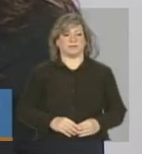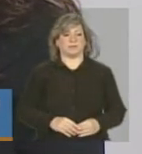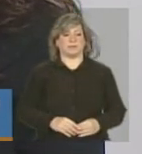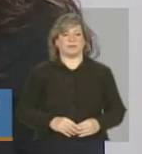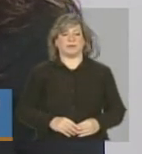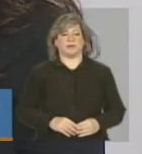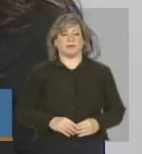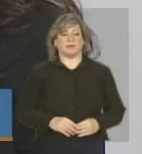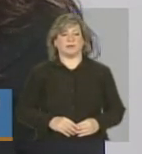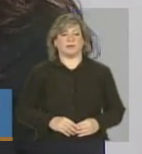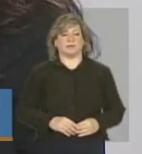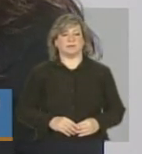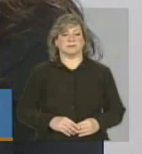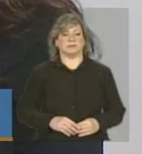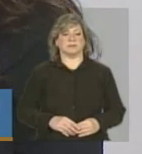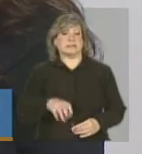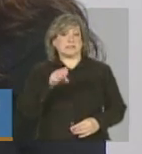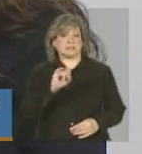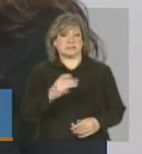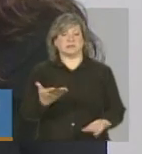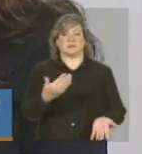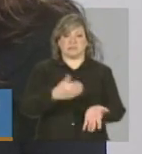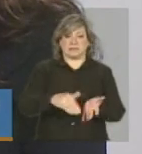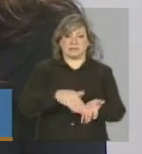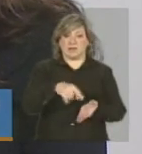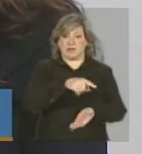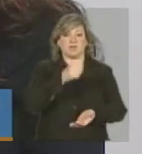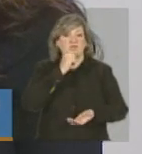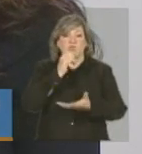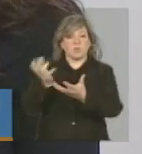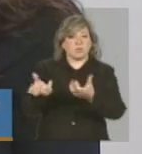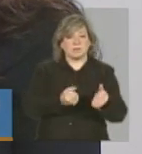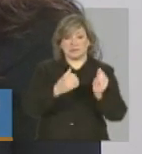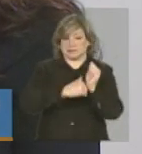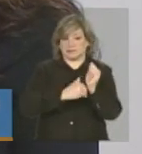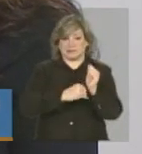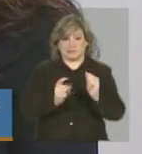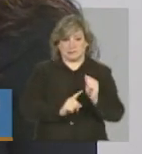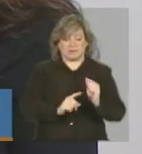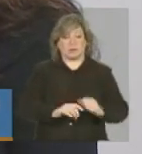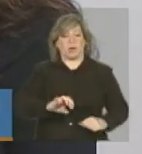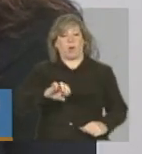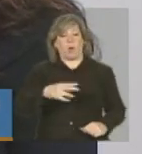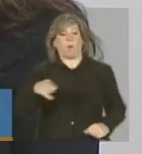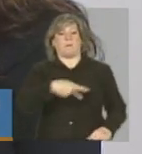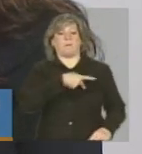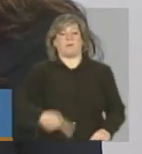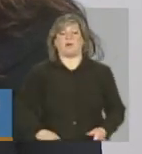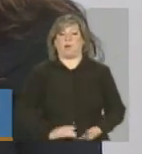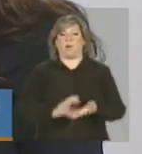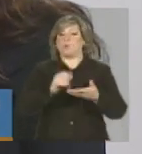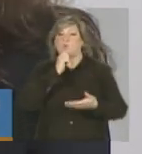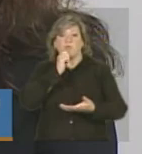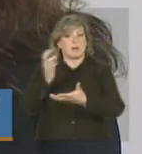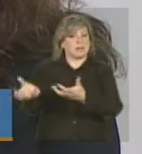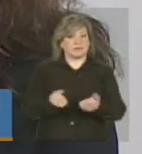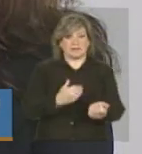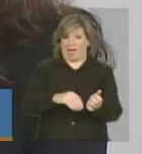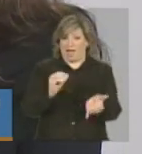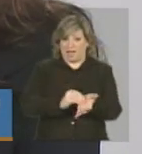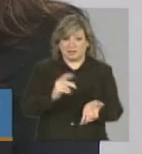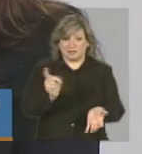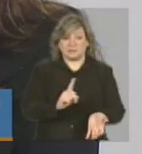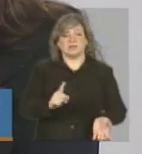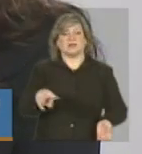se o secretário não recebeu senha, ou o presidente do conselho não recebeu a senha ainda,